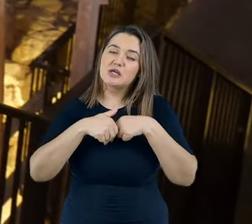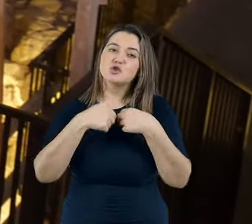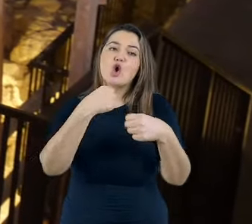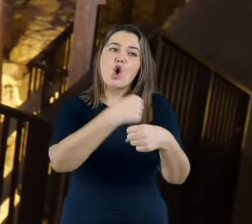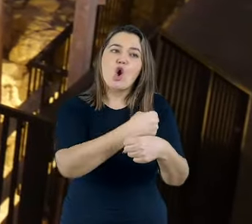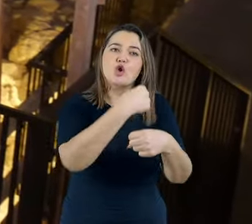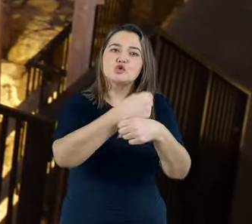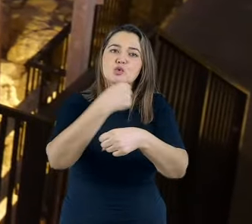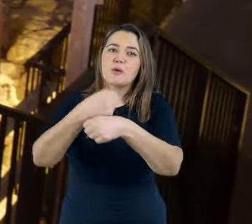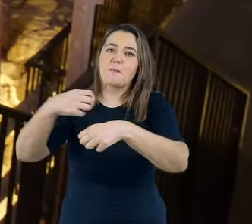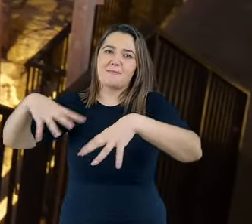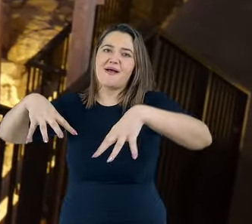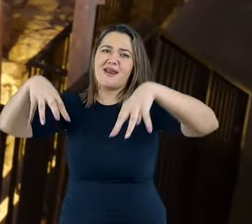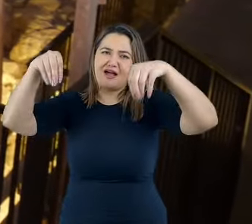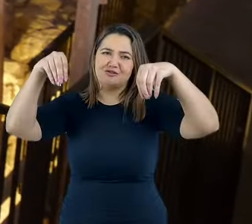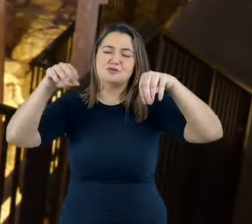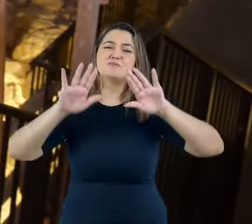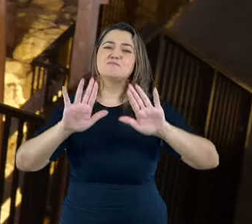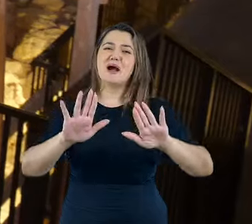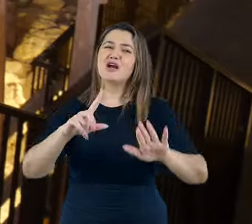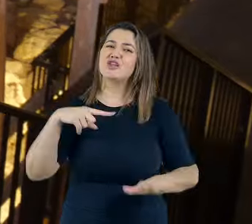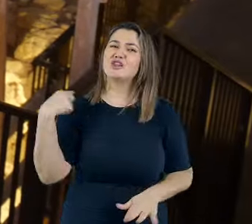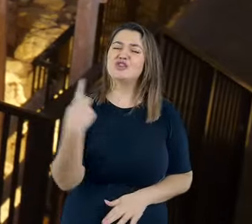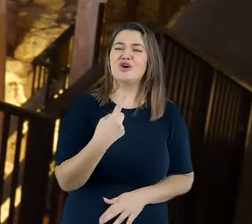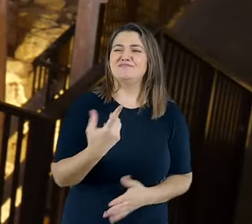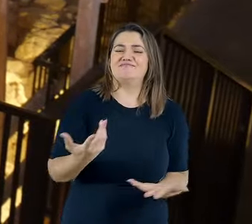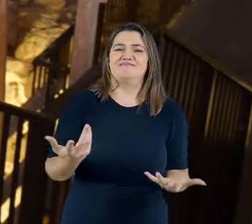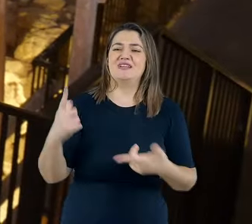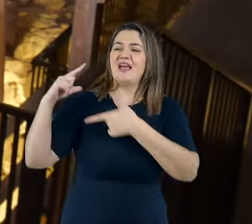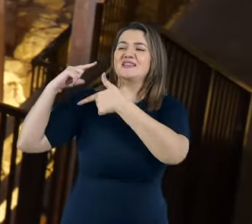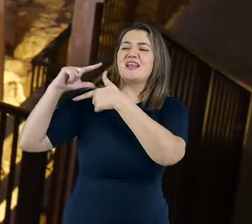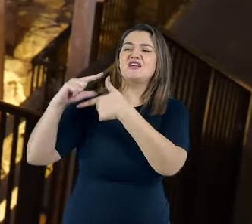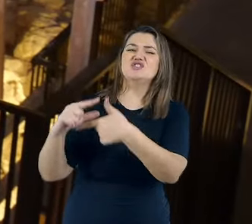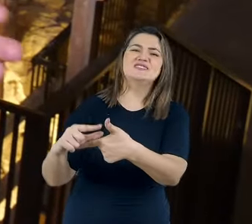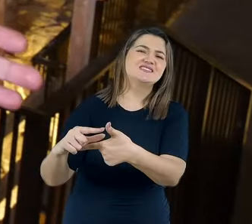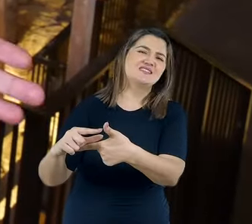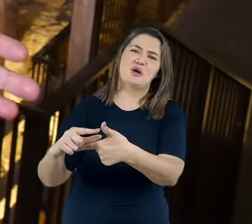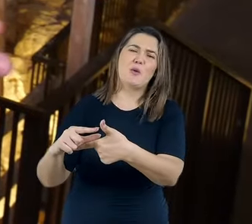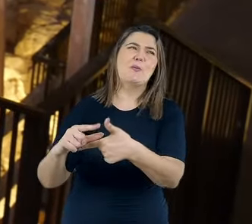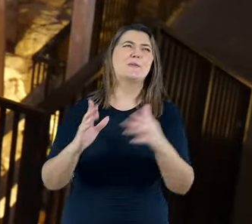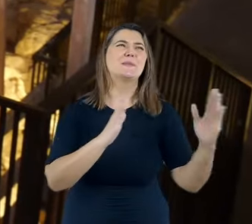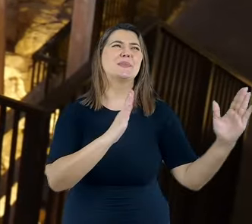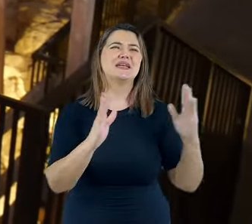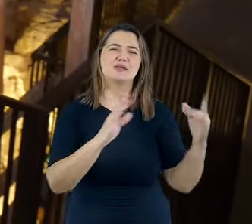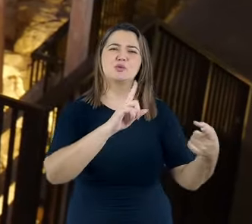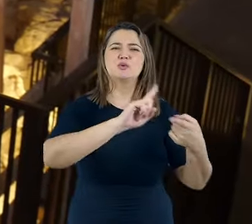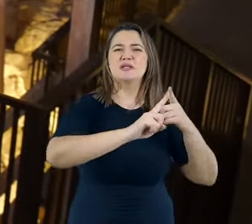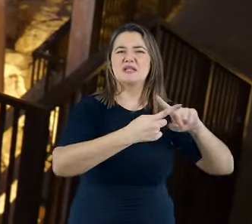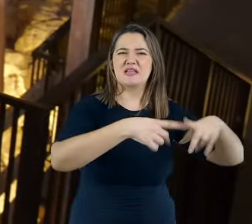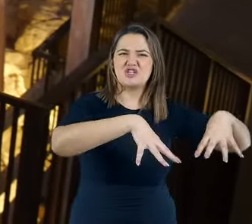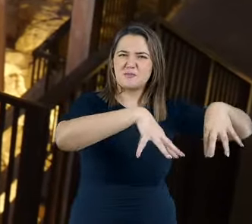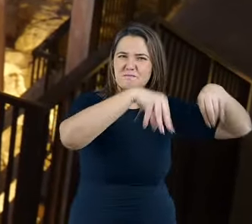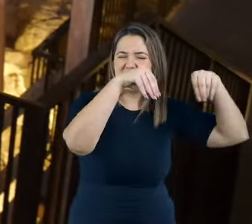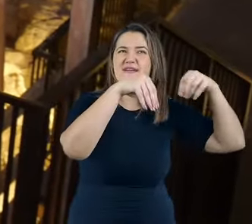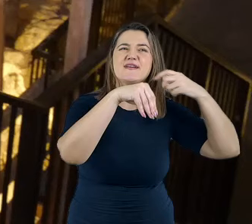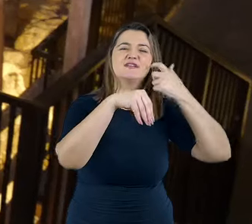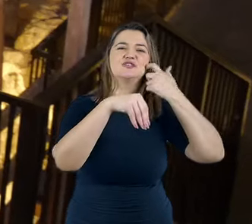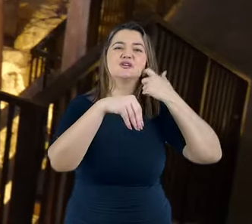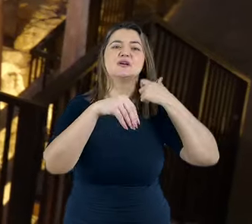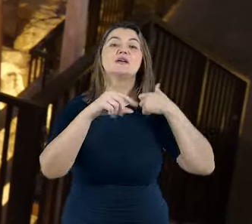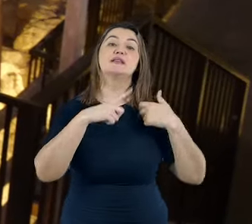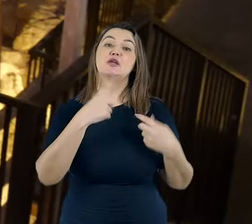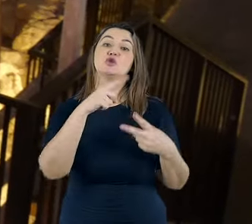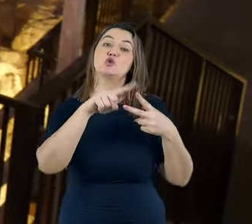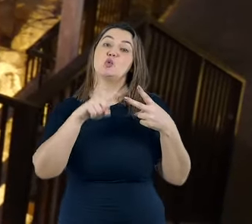eles construíram seus palácios aqui. O que é que nós fazemos com essa tradição que vem a partir da Idade Média em diante? Nós